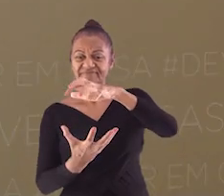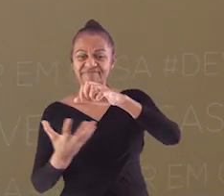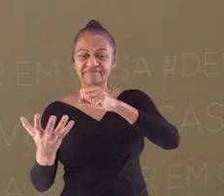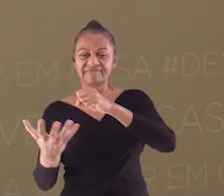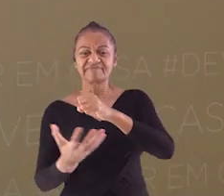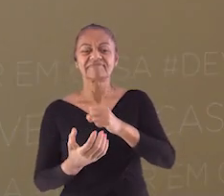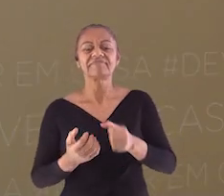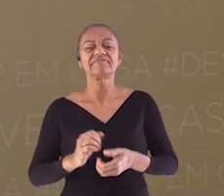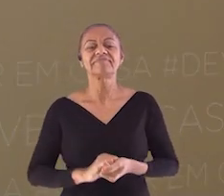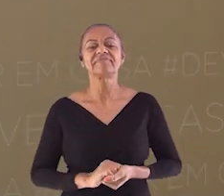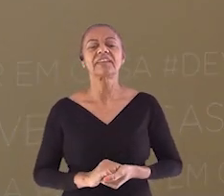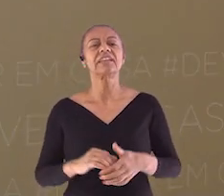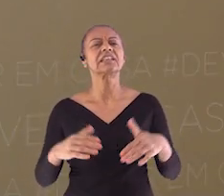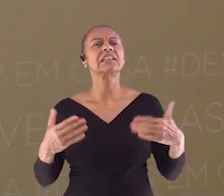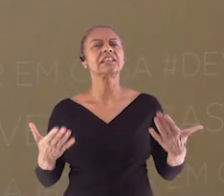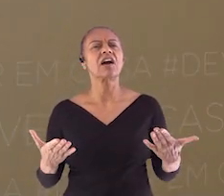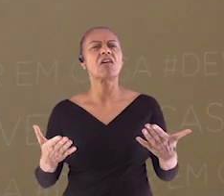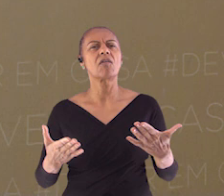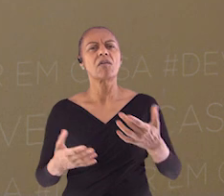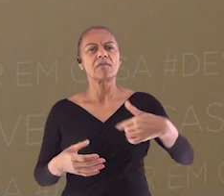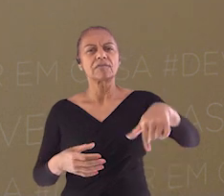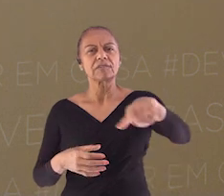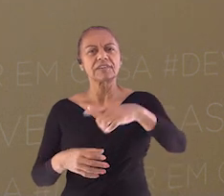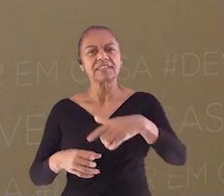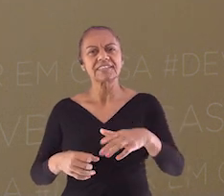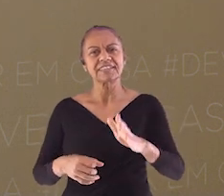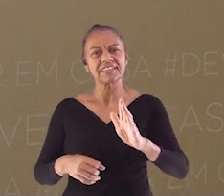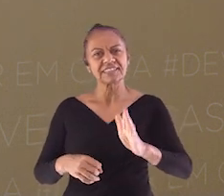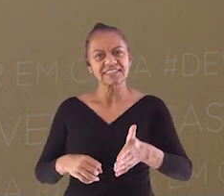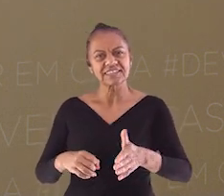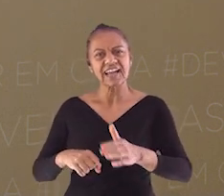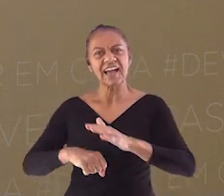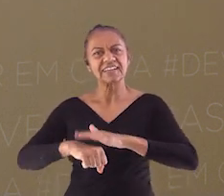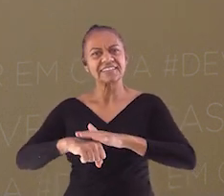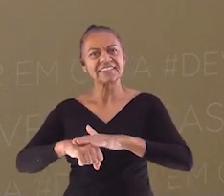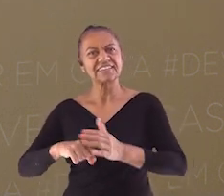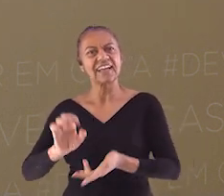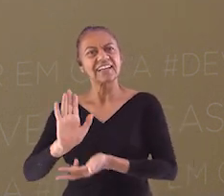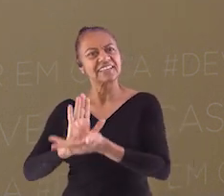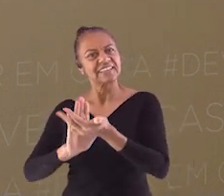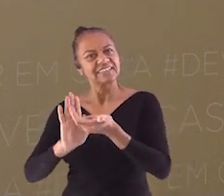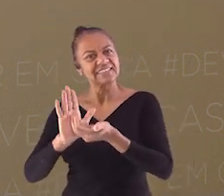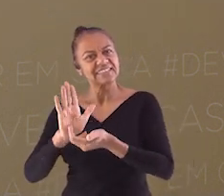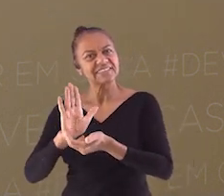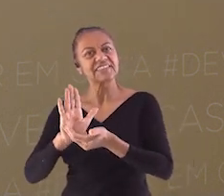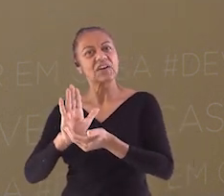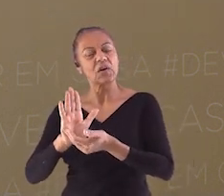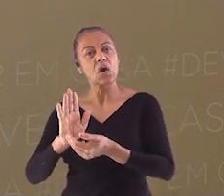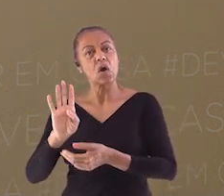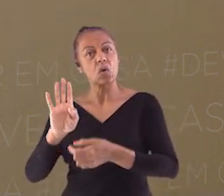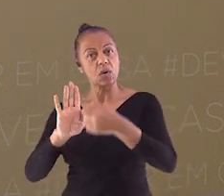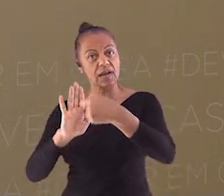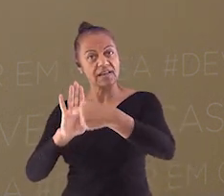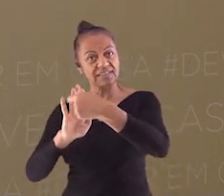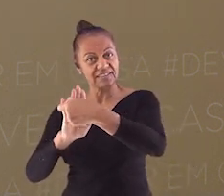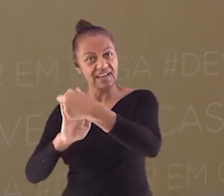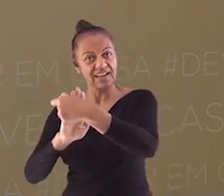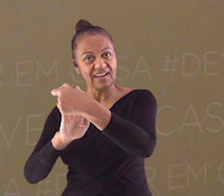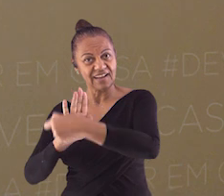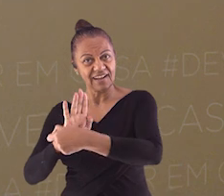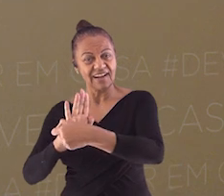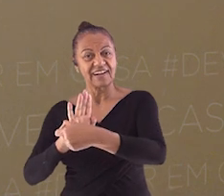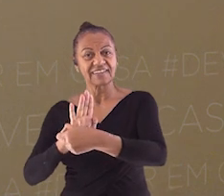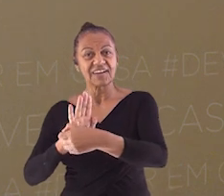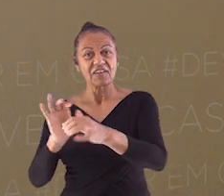tal enviar o seu calendário e a resposta da pergunta do dia para o Dever em Casa na TV? Então, pegue o